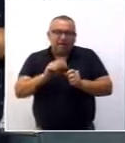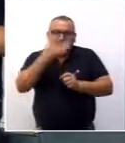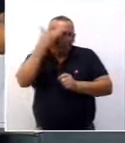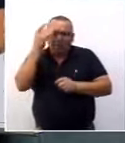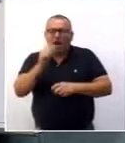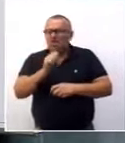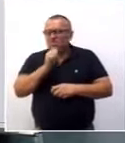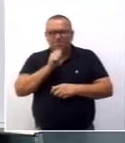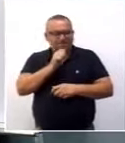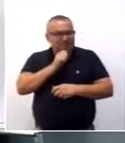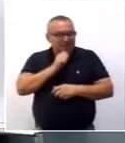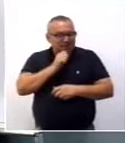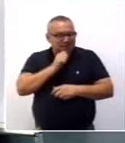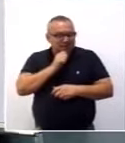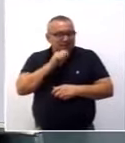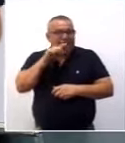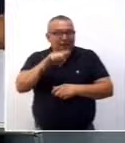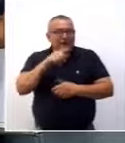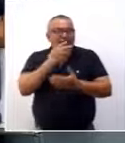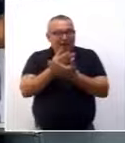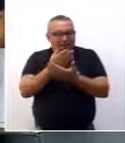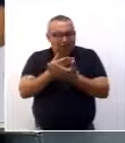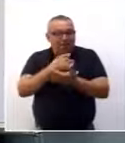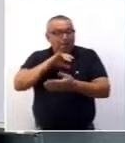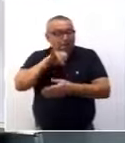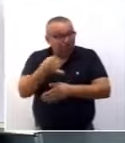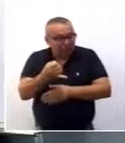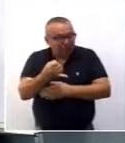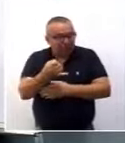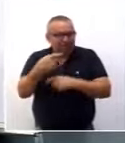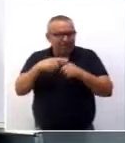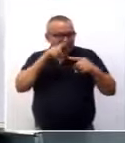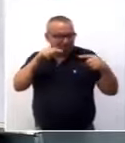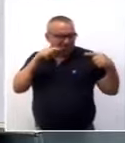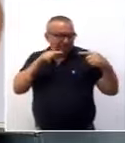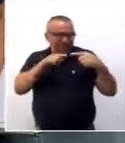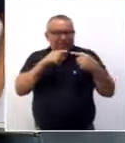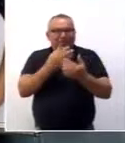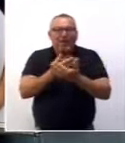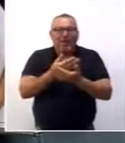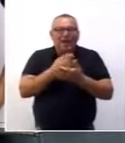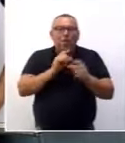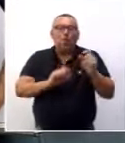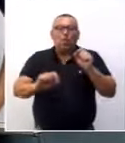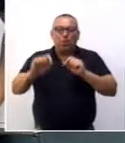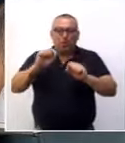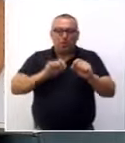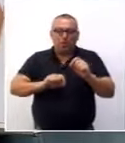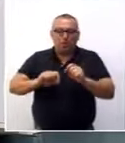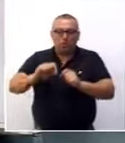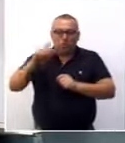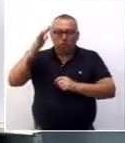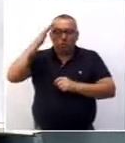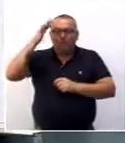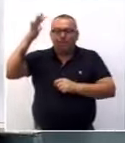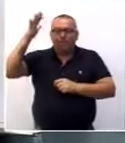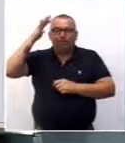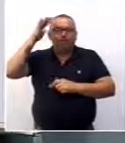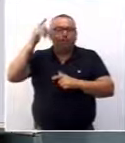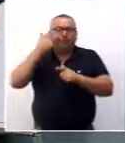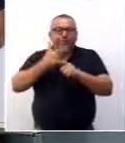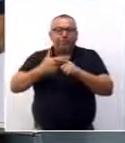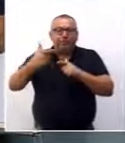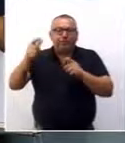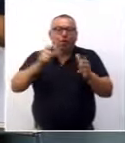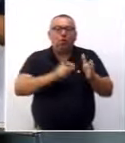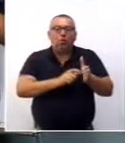não fizeram, essa é a hora, tá? O objetivo da nossa aula é refletir sobre o